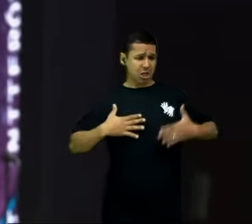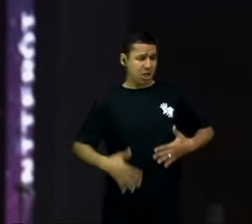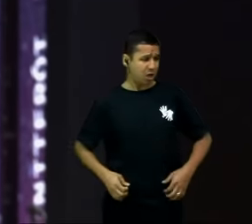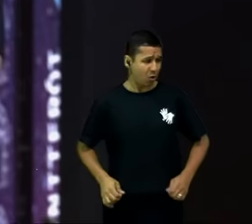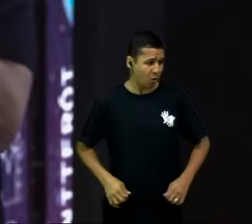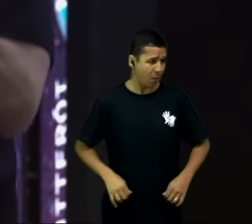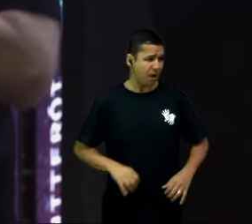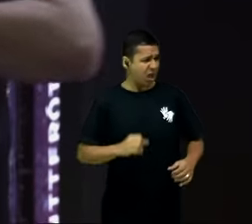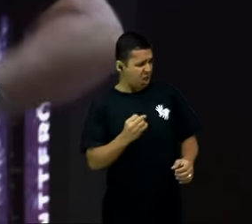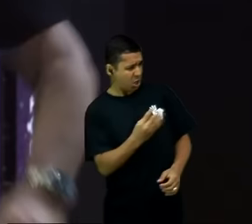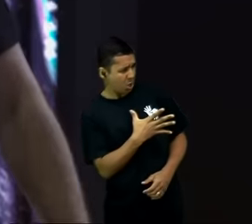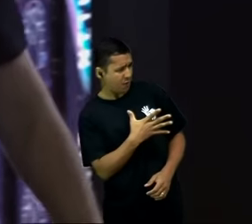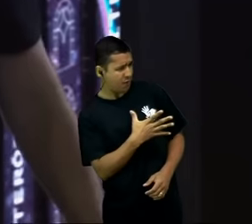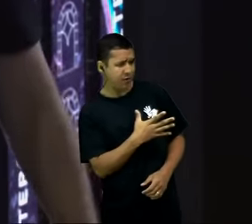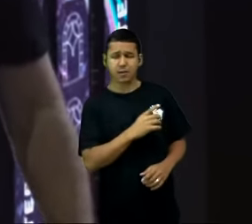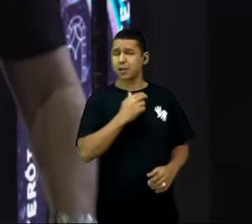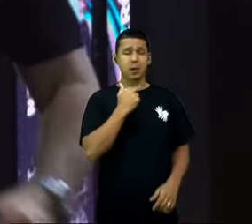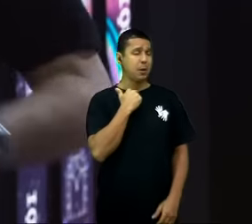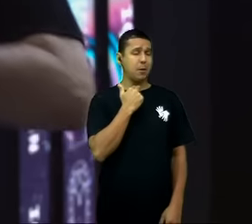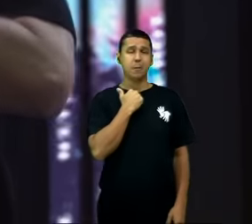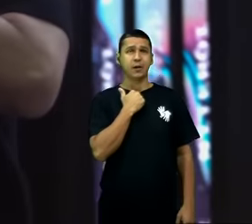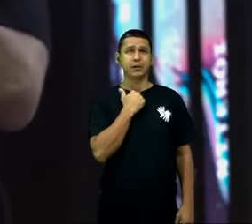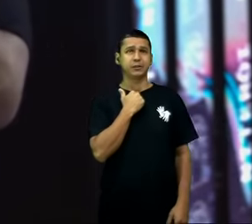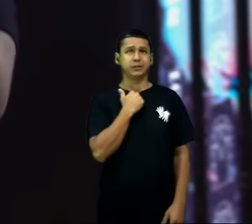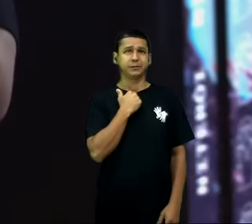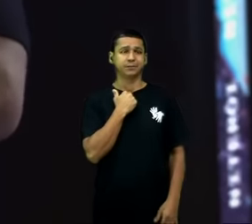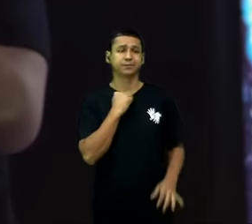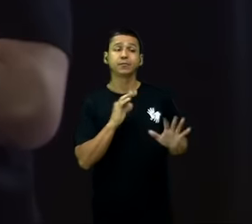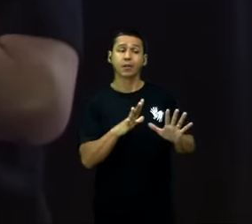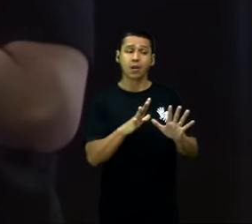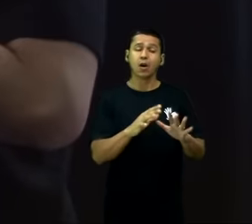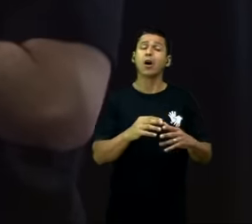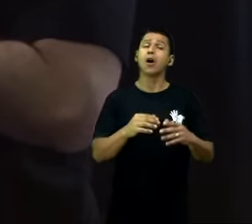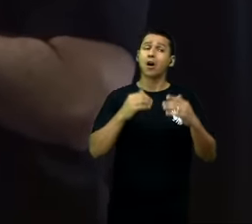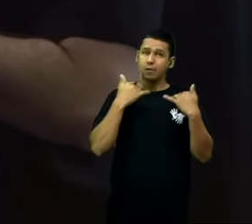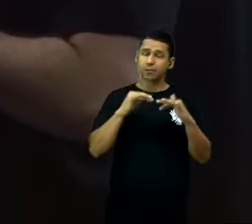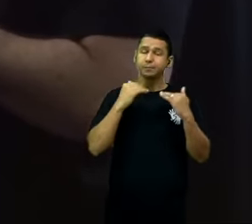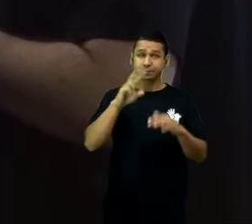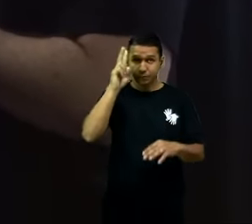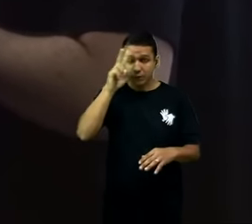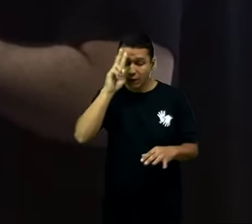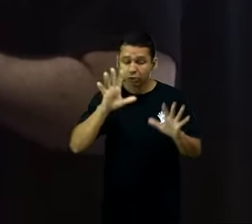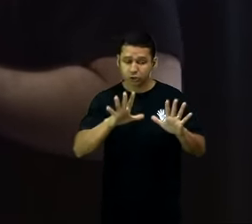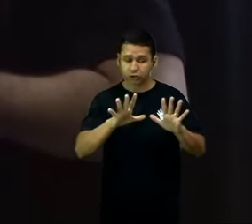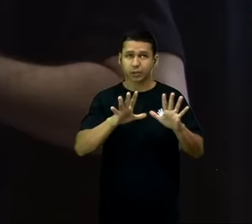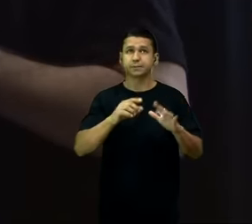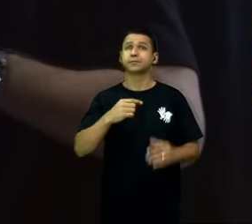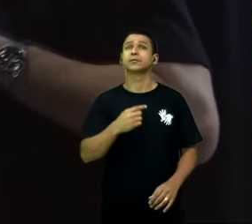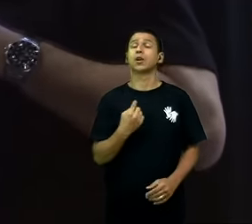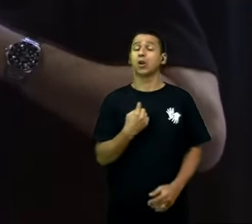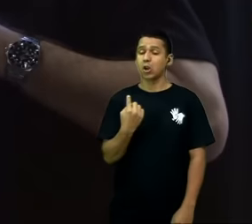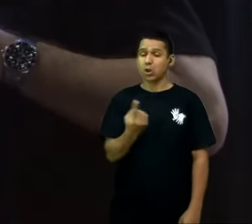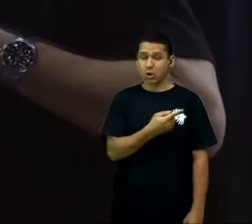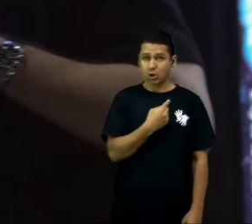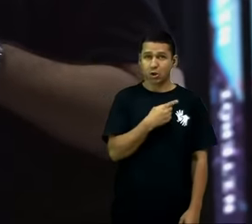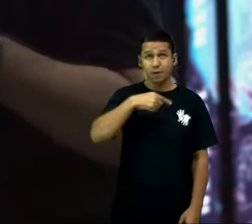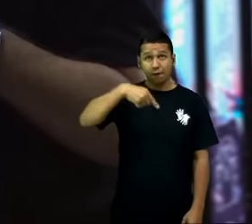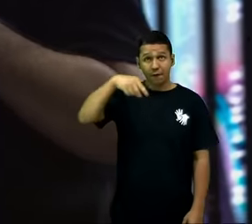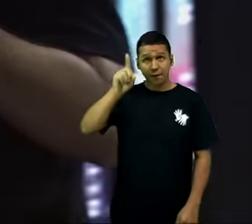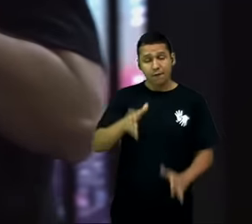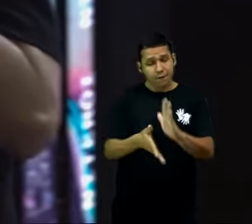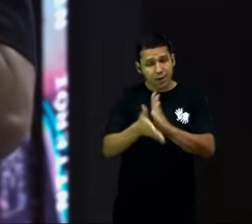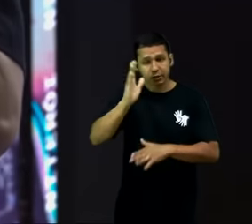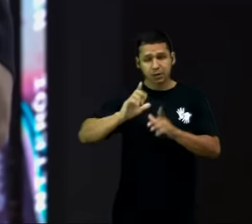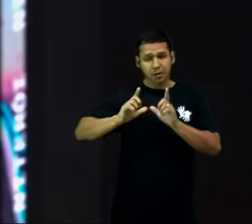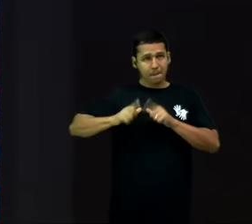15 sandálias, uma para cada dia. Irmãos, eu vou falar aqui, ó, não estou mentindo nem estou aumentando, não. Nós fomos para Israel, pastor